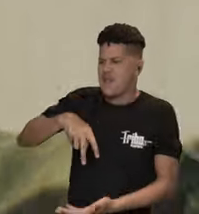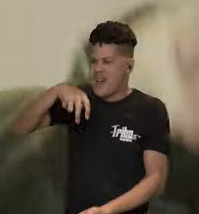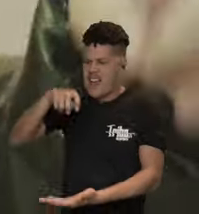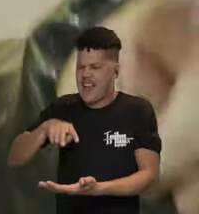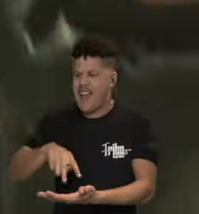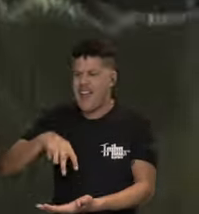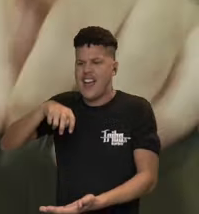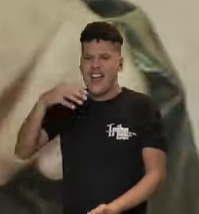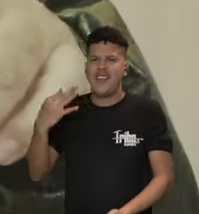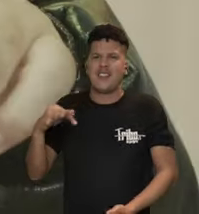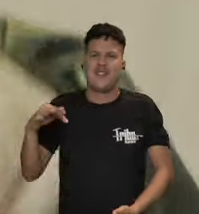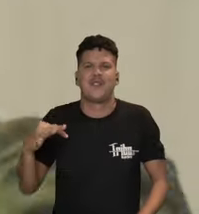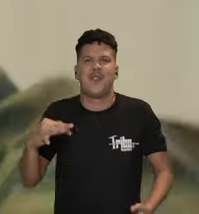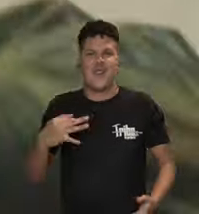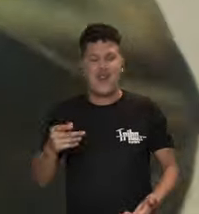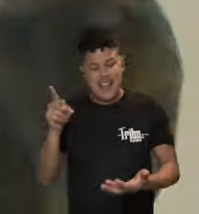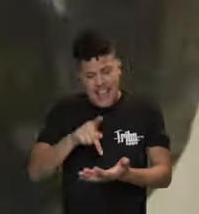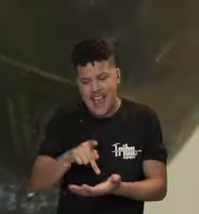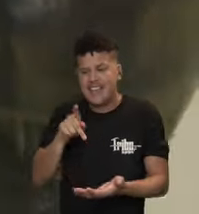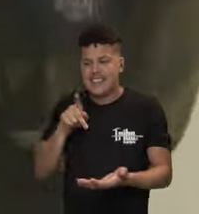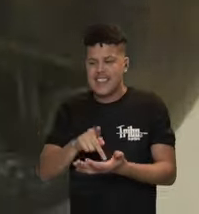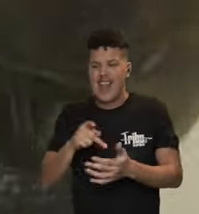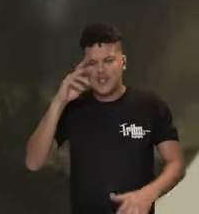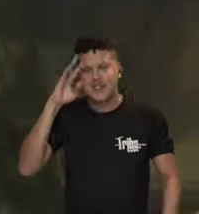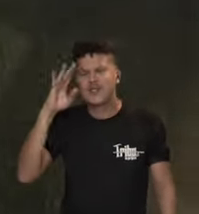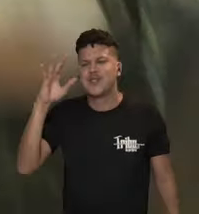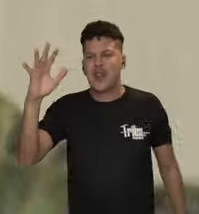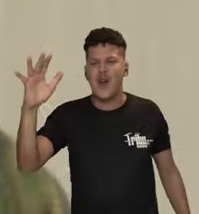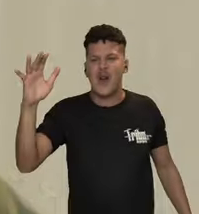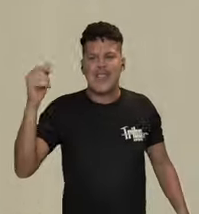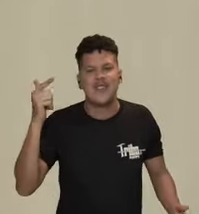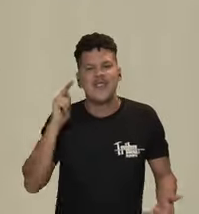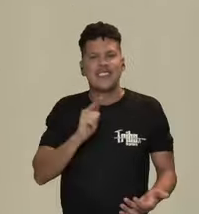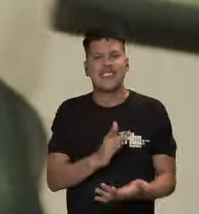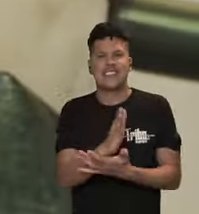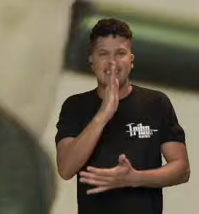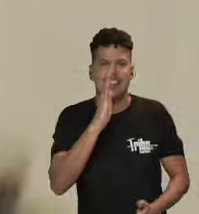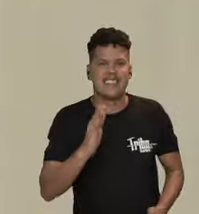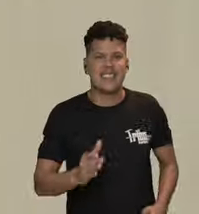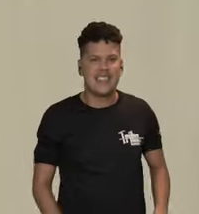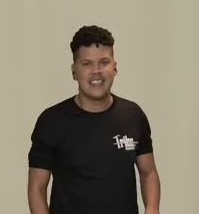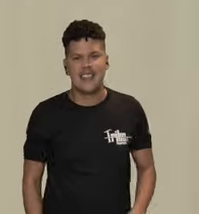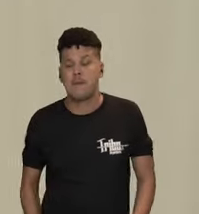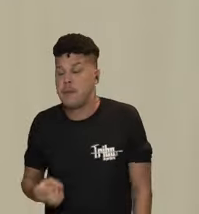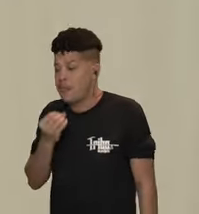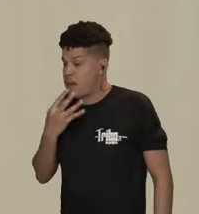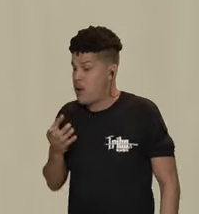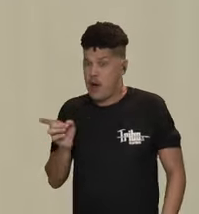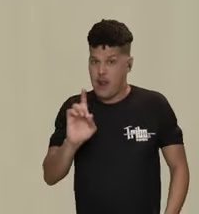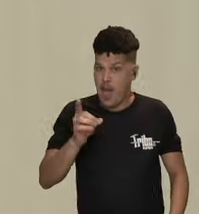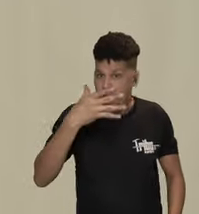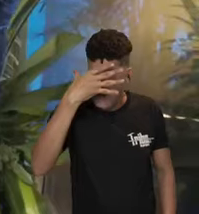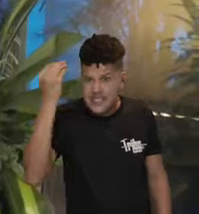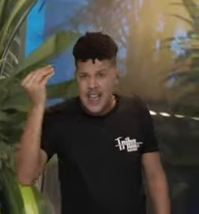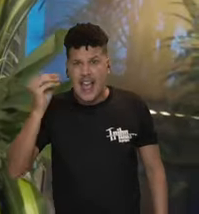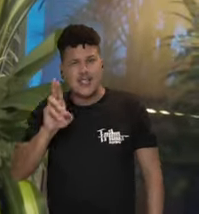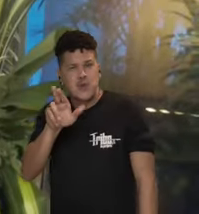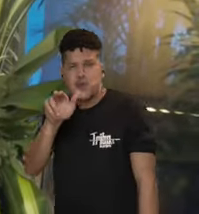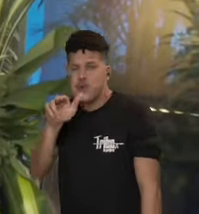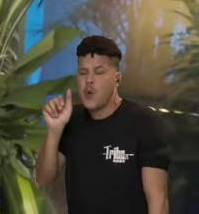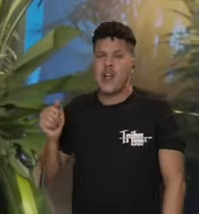dessas meninas sonho de consumo. Fazer de sogra mãe de cada uma delas. O que foi bom não se esquece